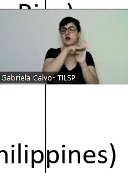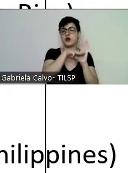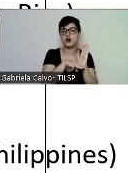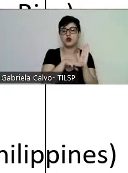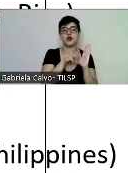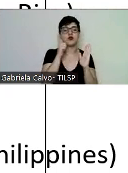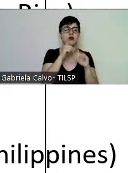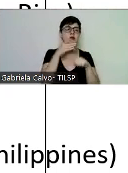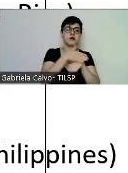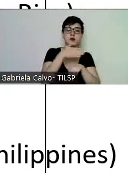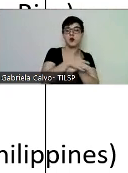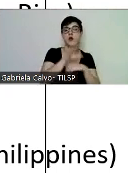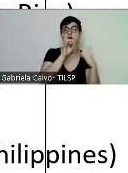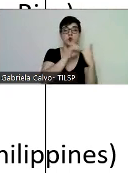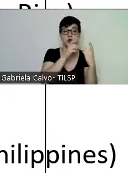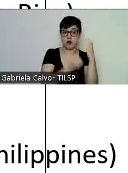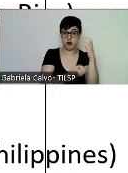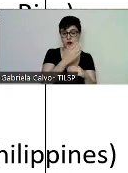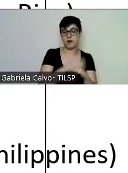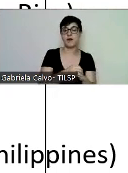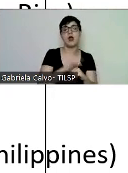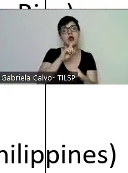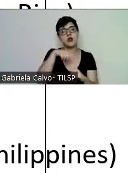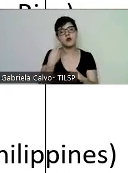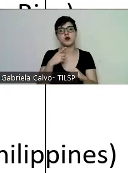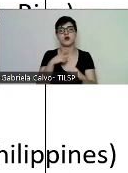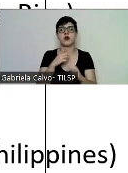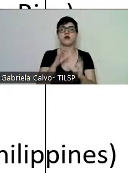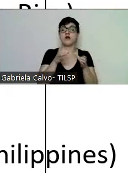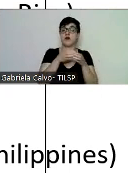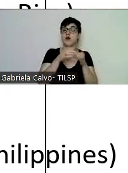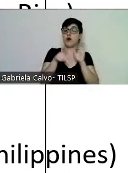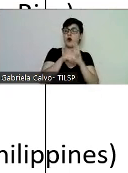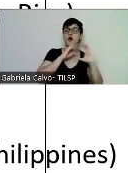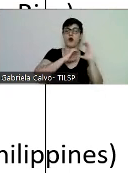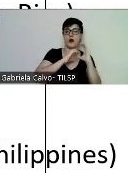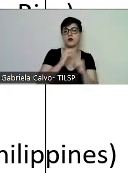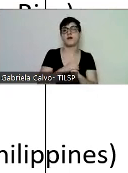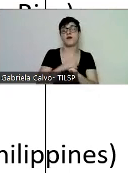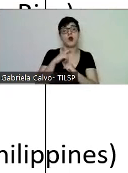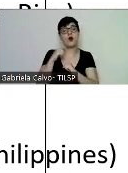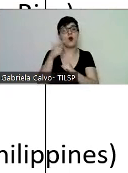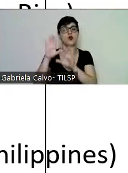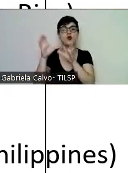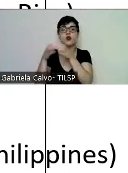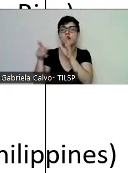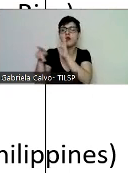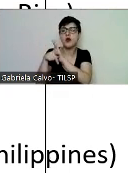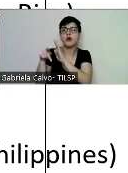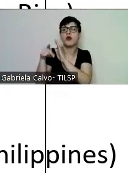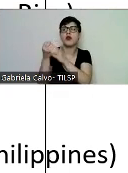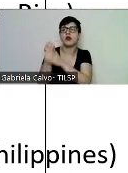participação depois no comitê de comunicação um comitê de análise de dados né que incluía algumas pessoas que depois